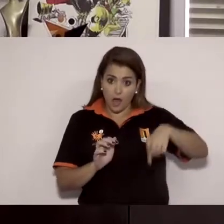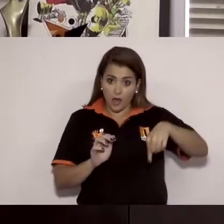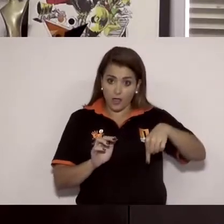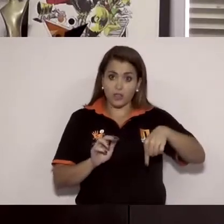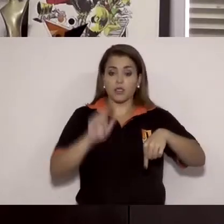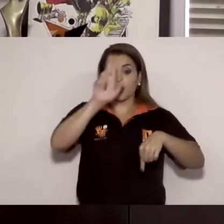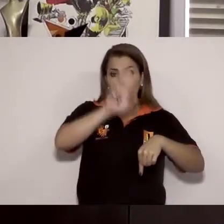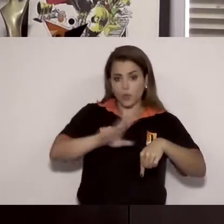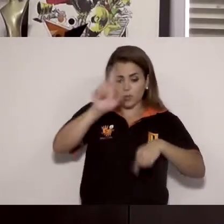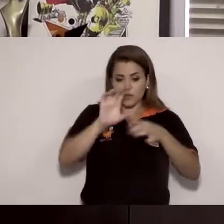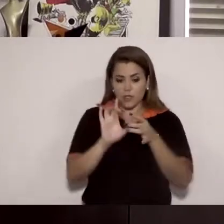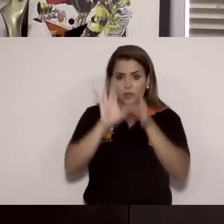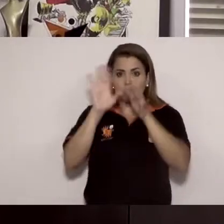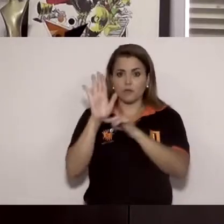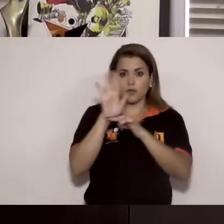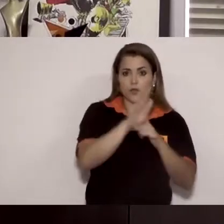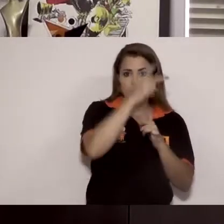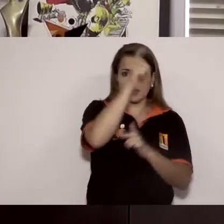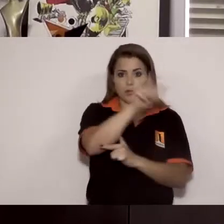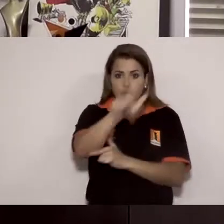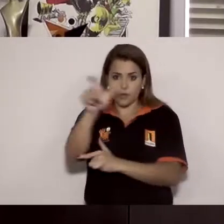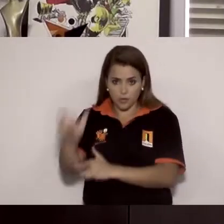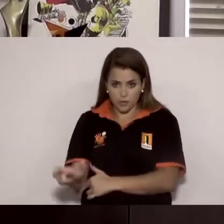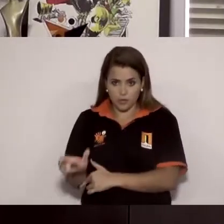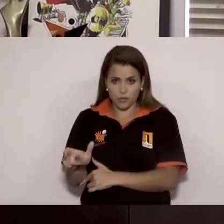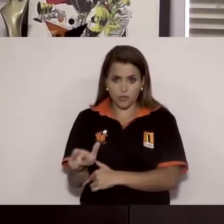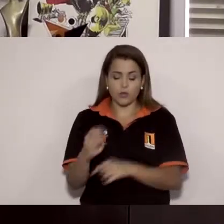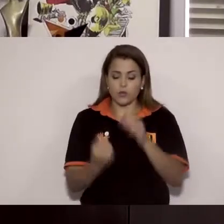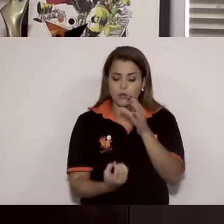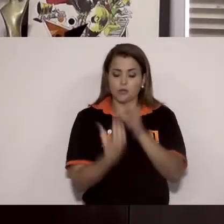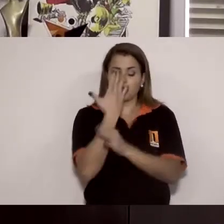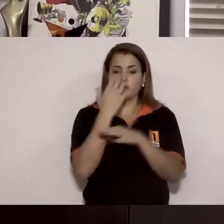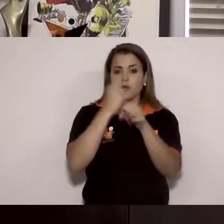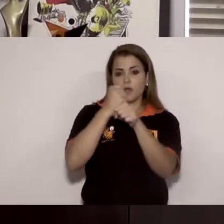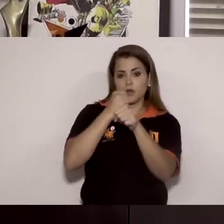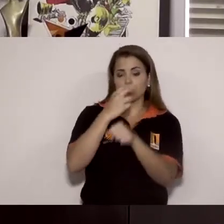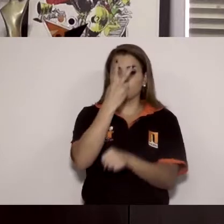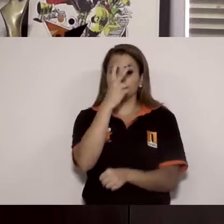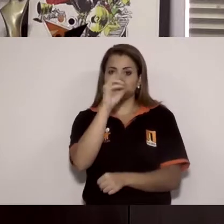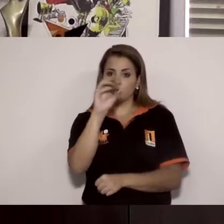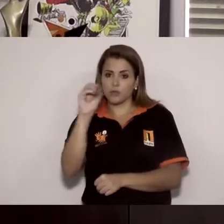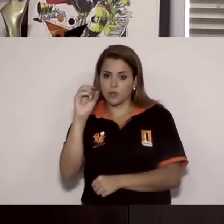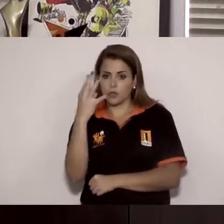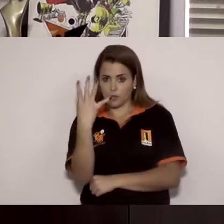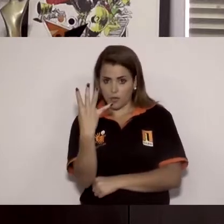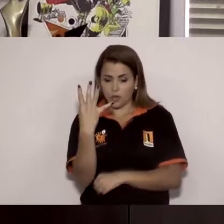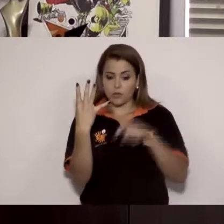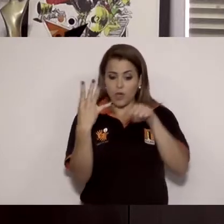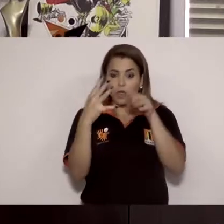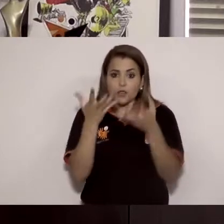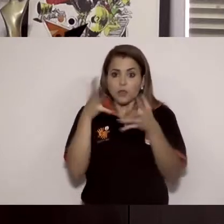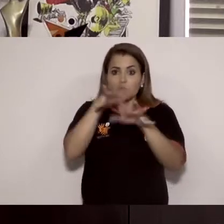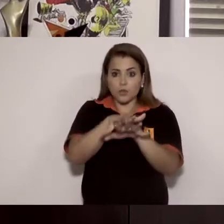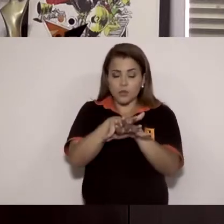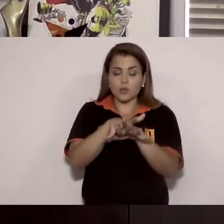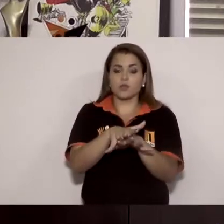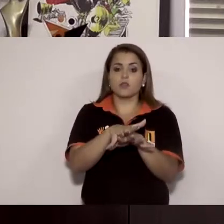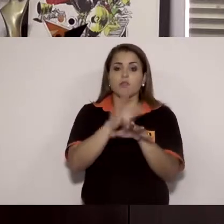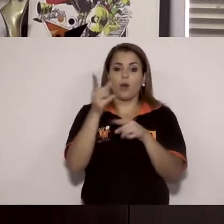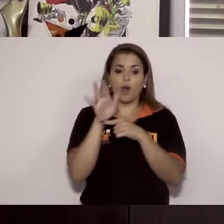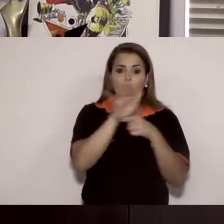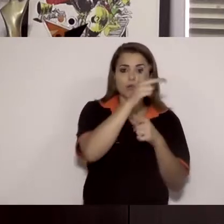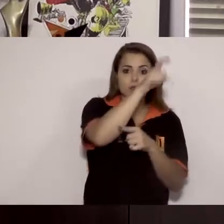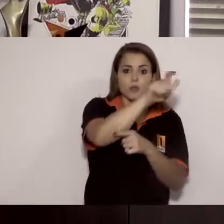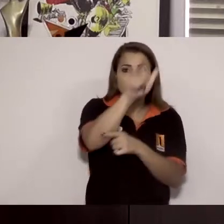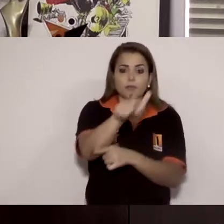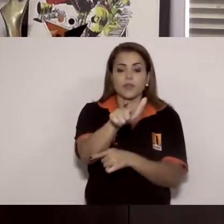uma sigla para a Universidade Livre para a Eficiência Humana, é uma instituição social fundada em 2004 que faz a inclusão acontecer para públicos